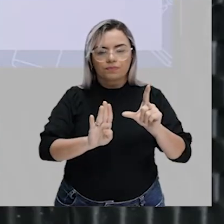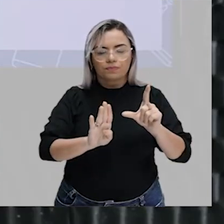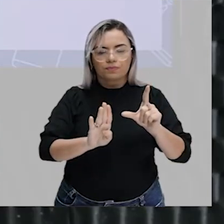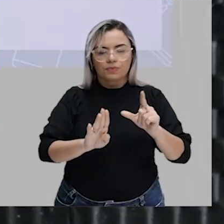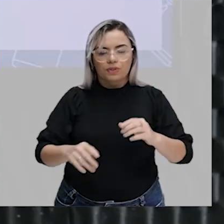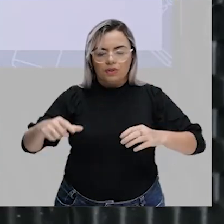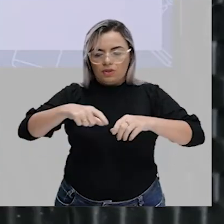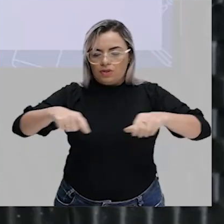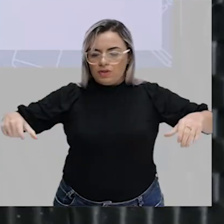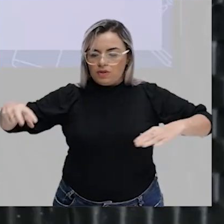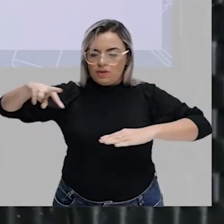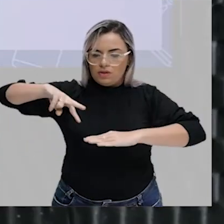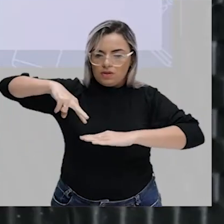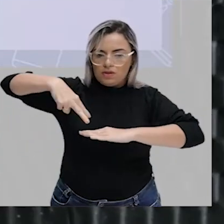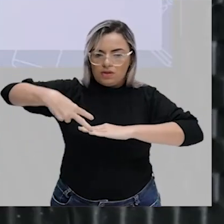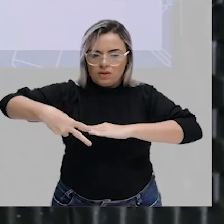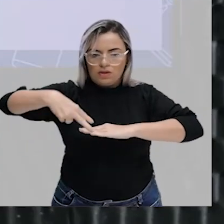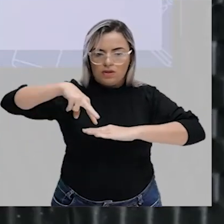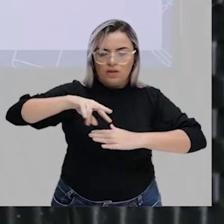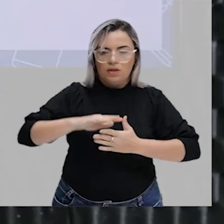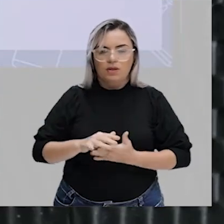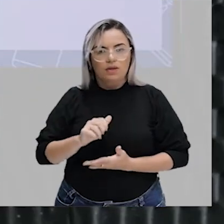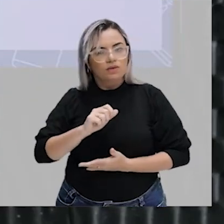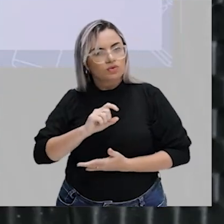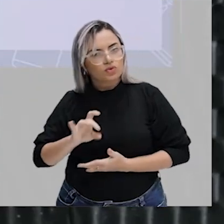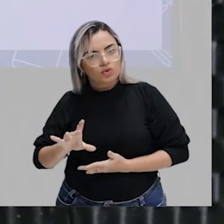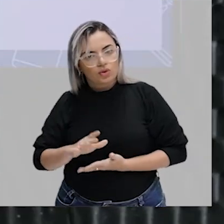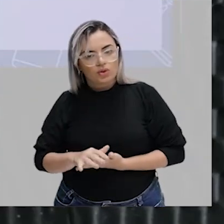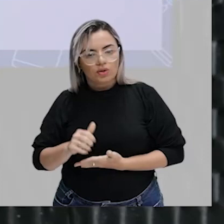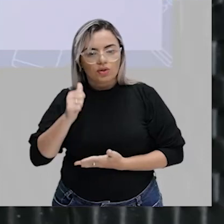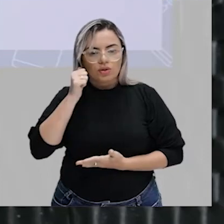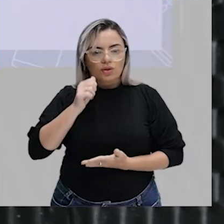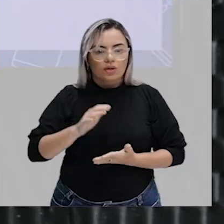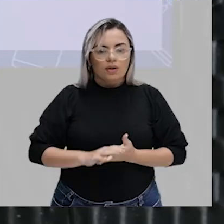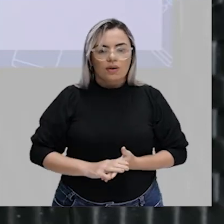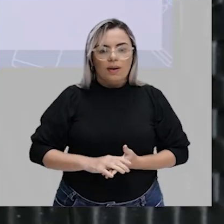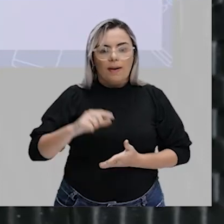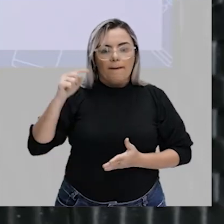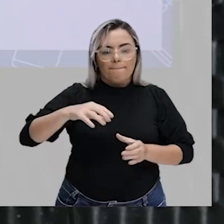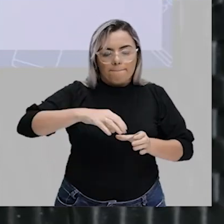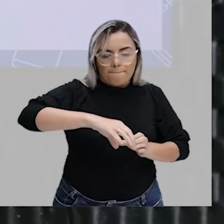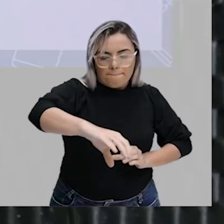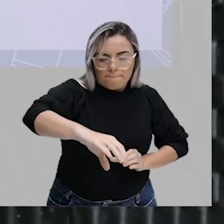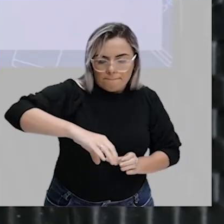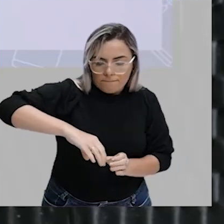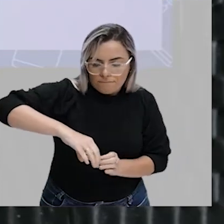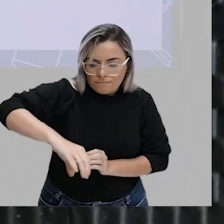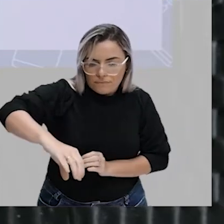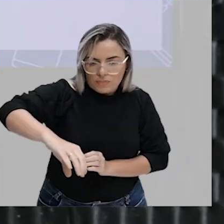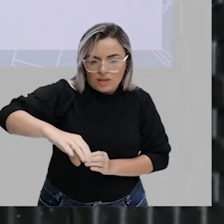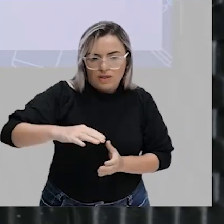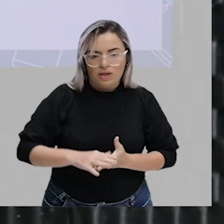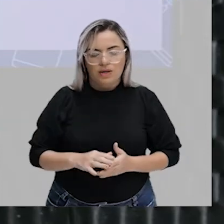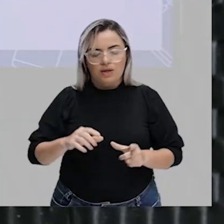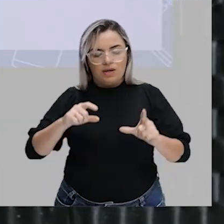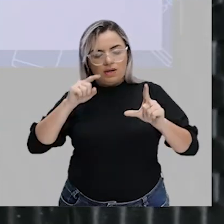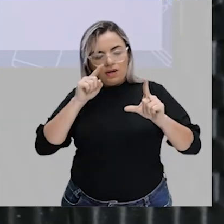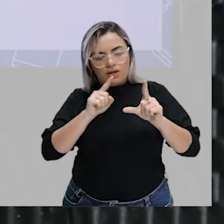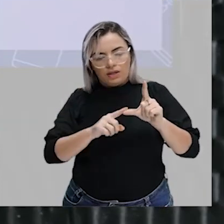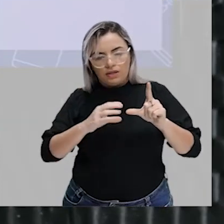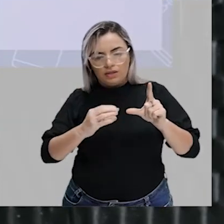feminino. Barras assimétricas, exclusivamente do sexo feminino. A resposta de ainda há pouco.